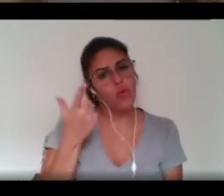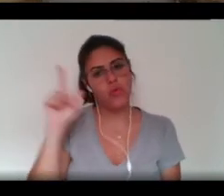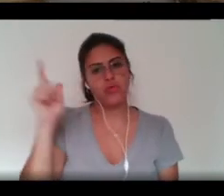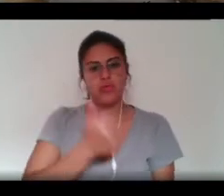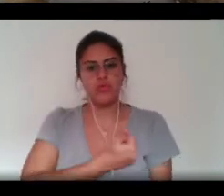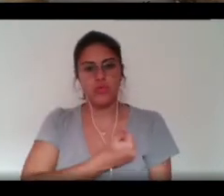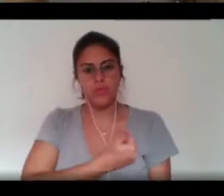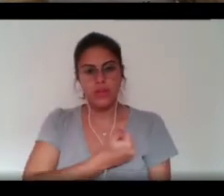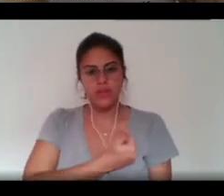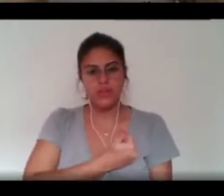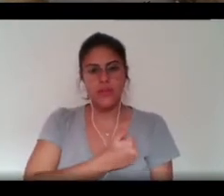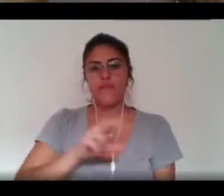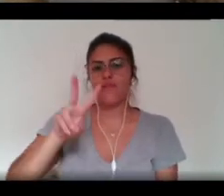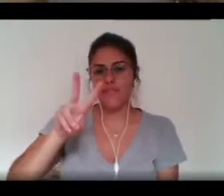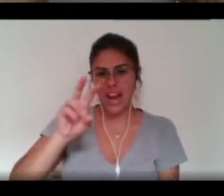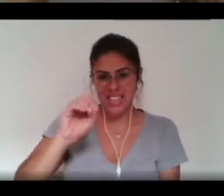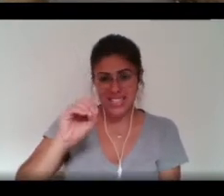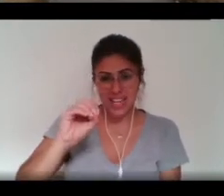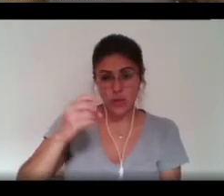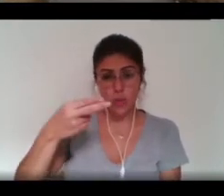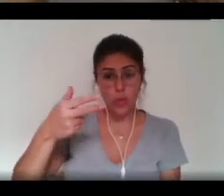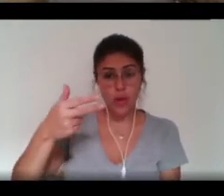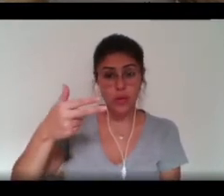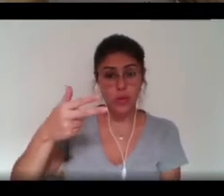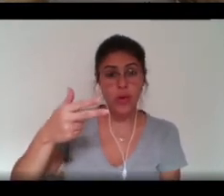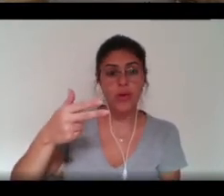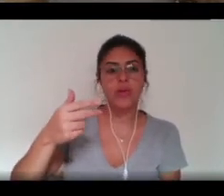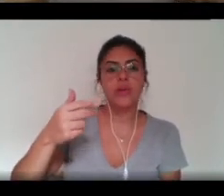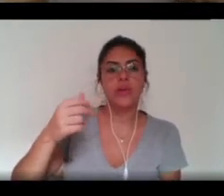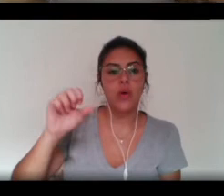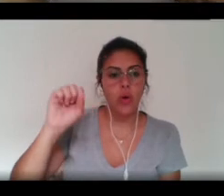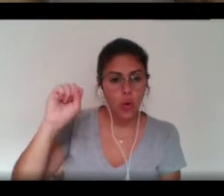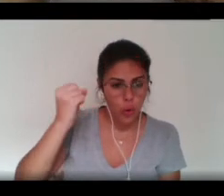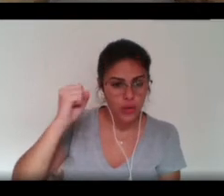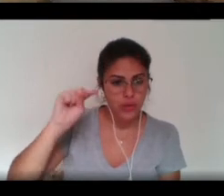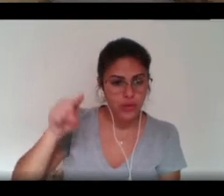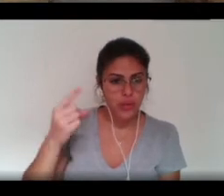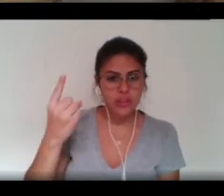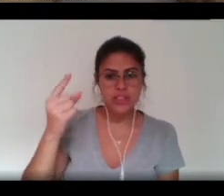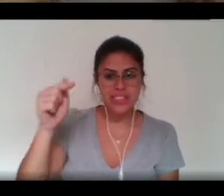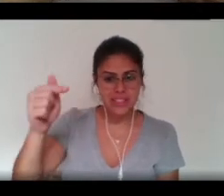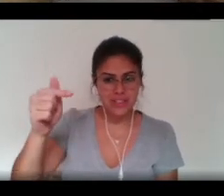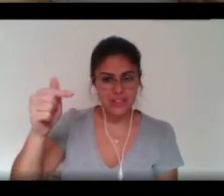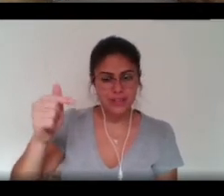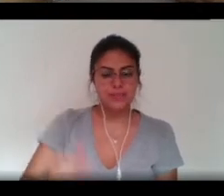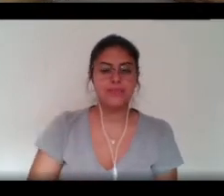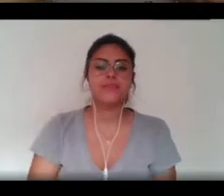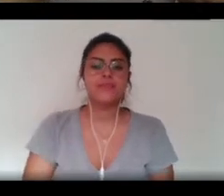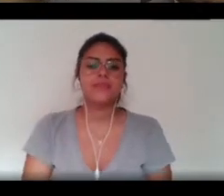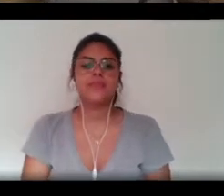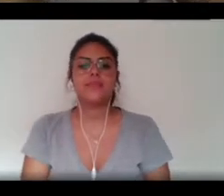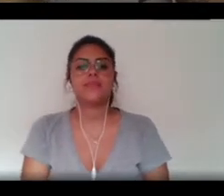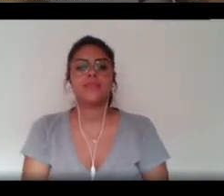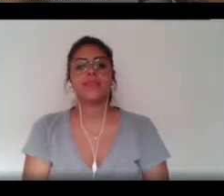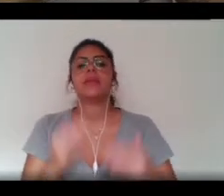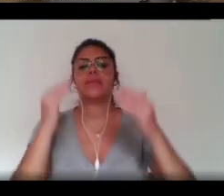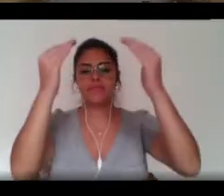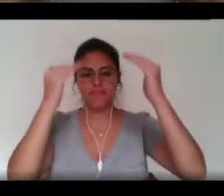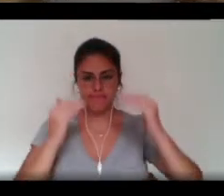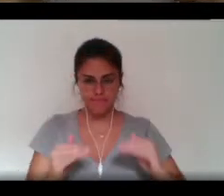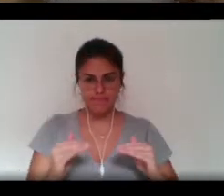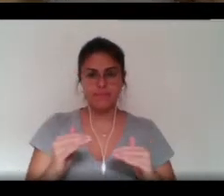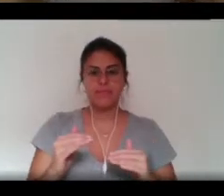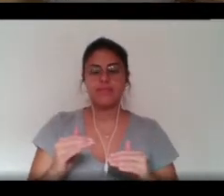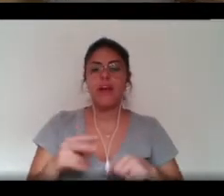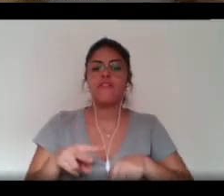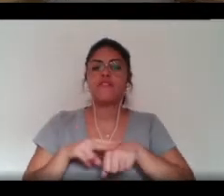que para um V0 igual a 8,17 metros por segundo. E essa terceira